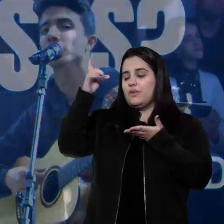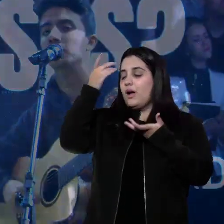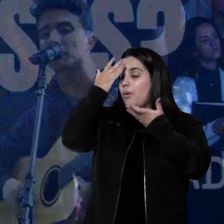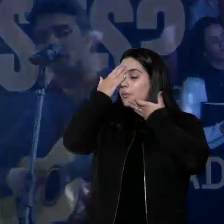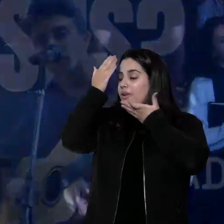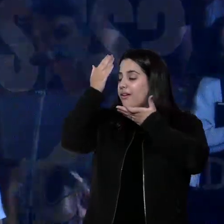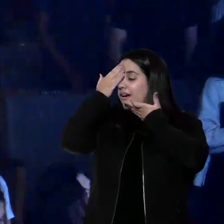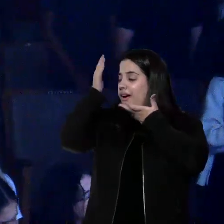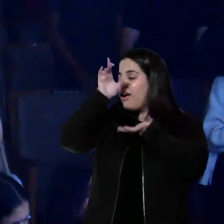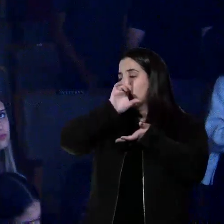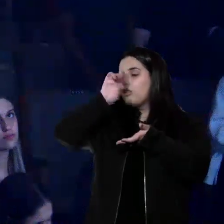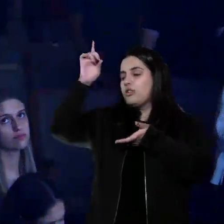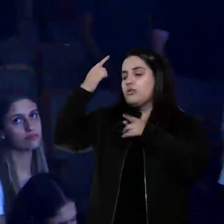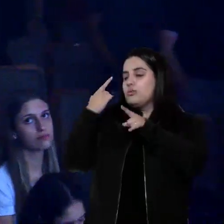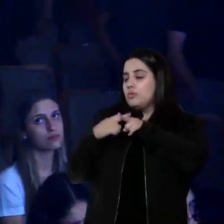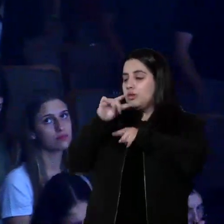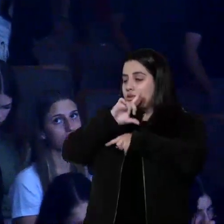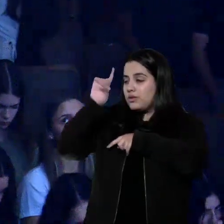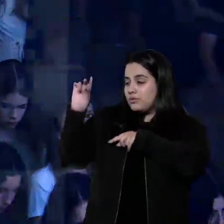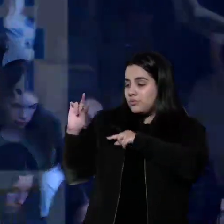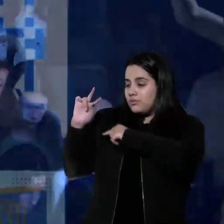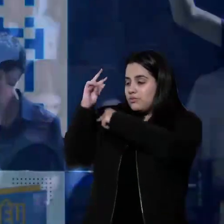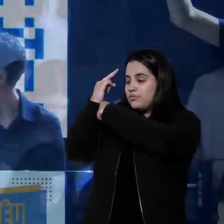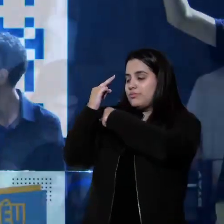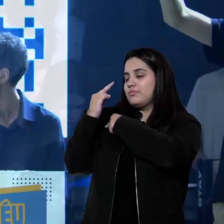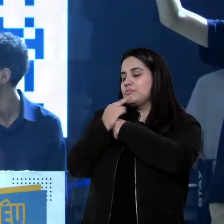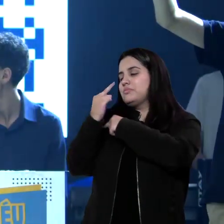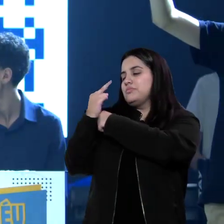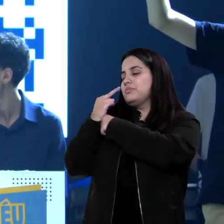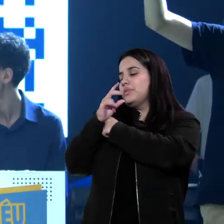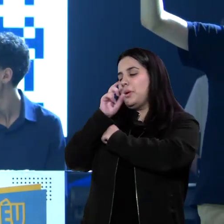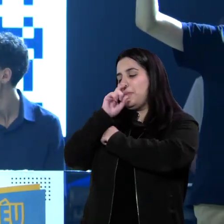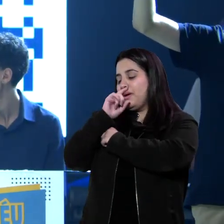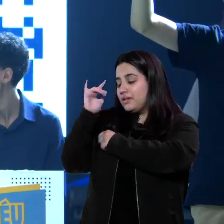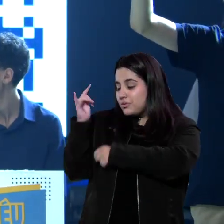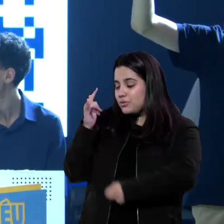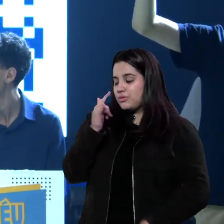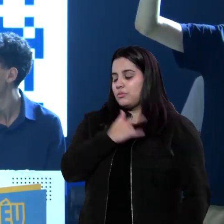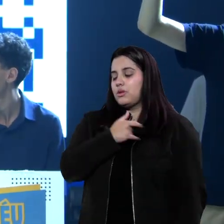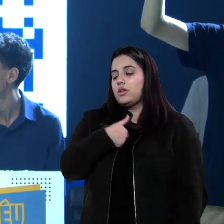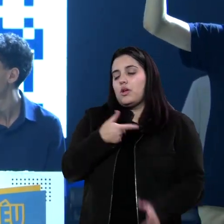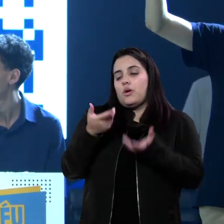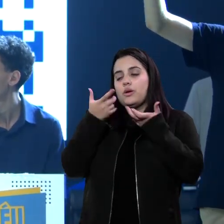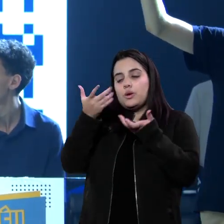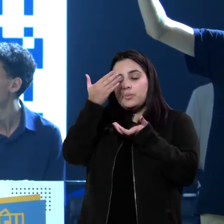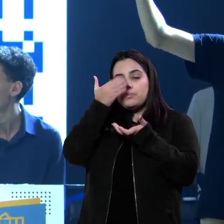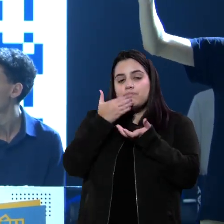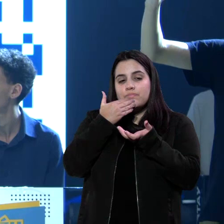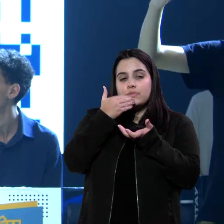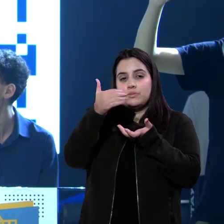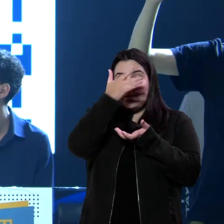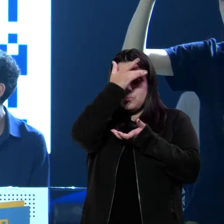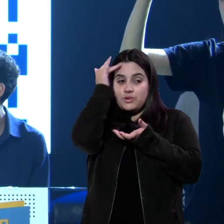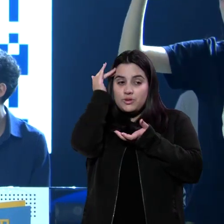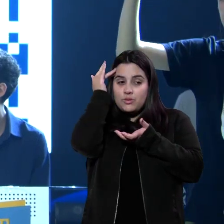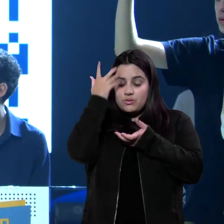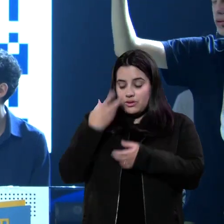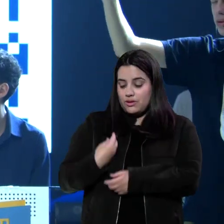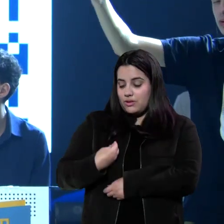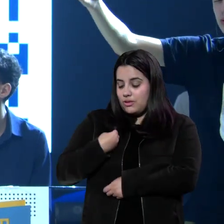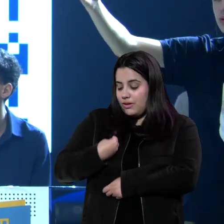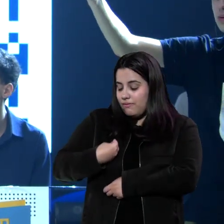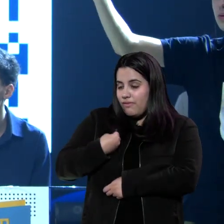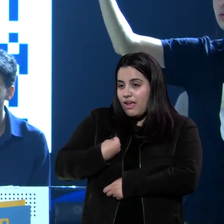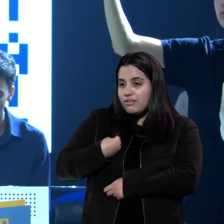Obrigado, Deus, que o Senhor é o nosso Pai e nos ama. E eu quero pedir que aquelas pessoas que estão vivendo no tribunal possam